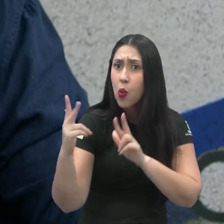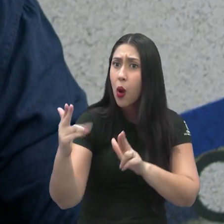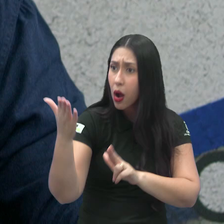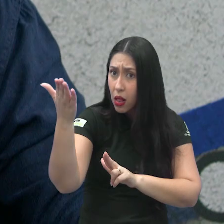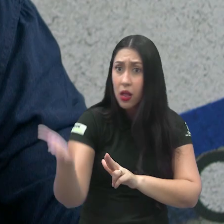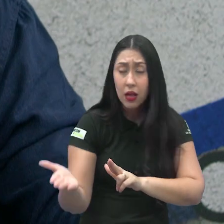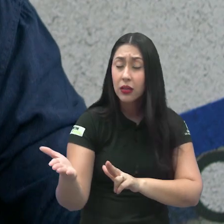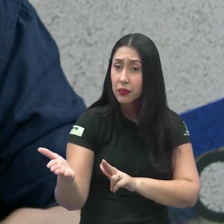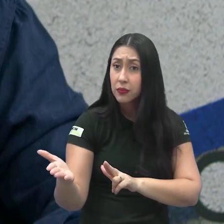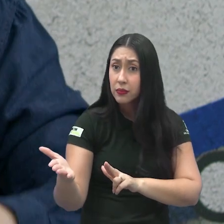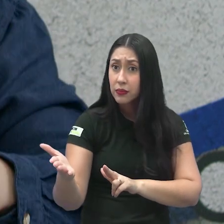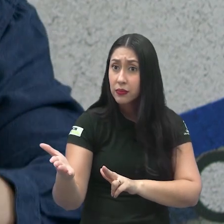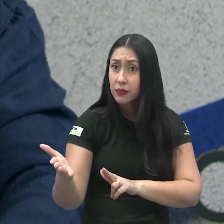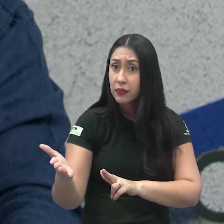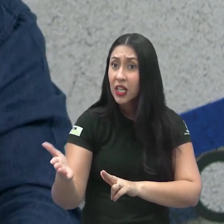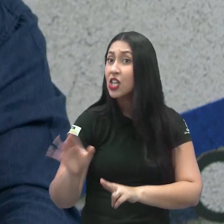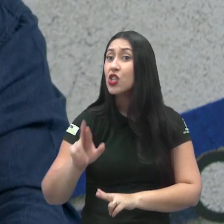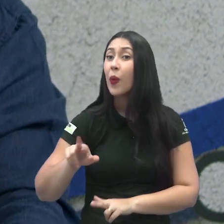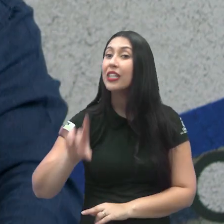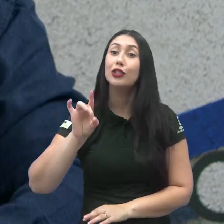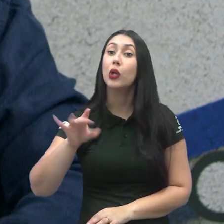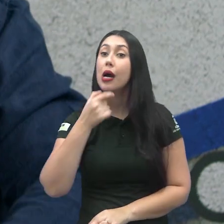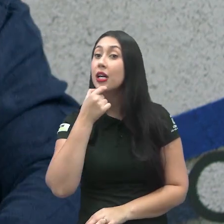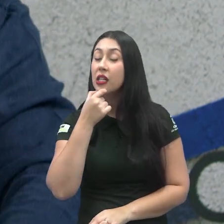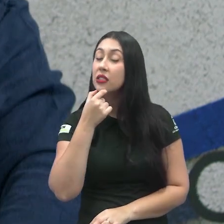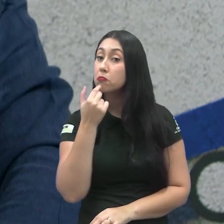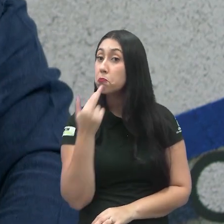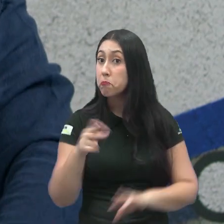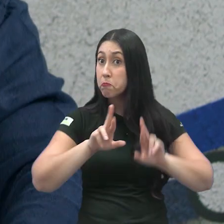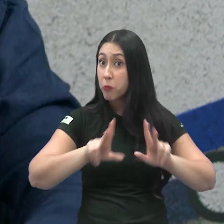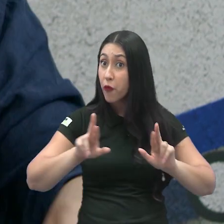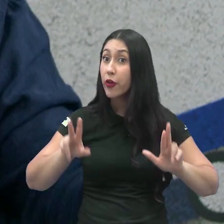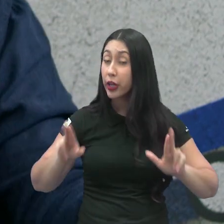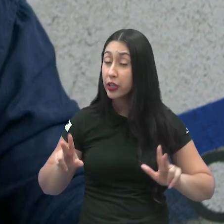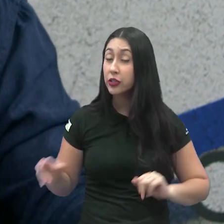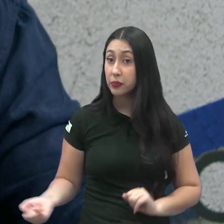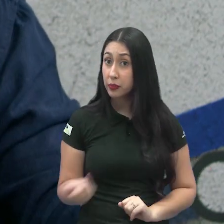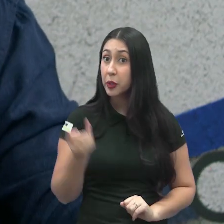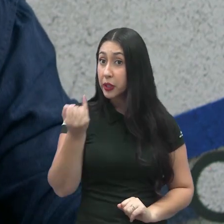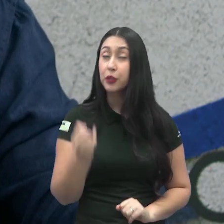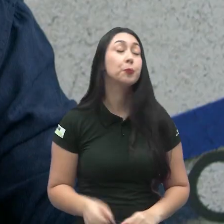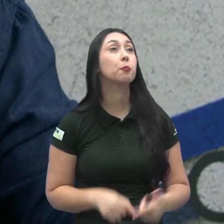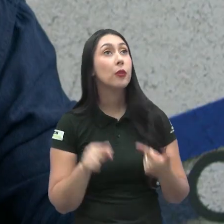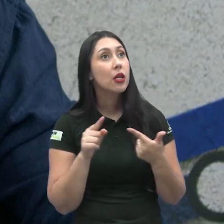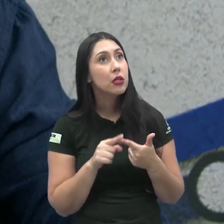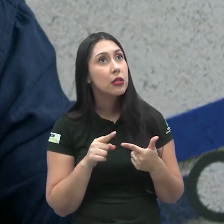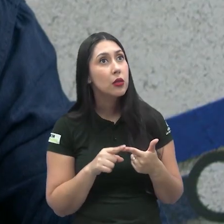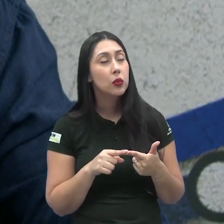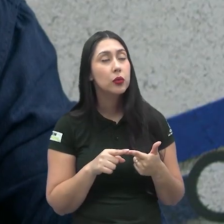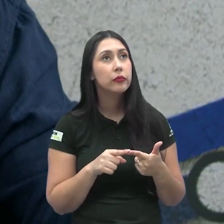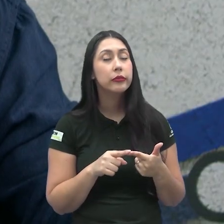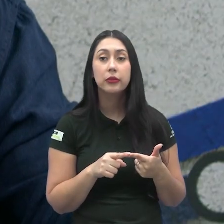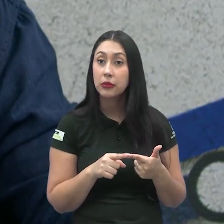idioma. Que é muito importante, conhecimento não só hoje mais de inglês, mas de outras línguas é muito importante. Outro conhecimento que também é